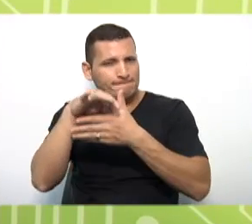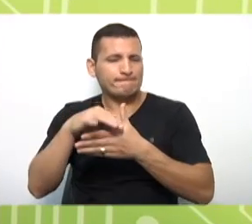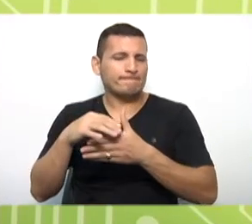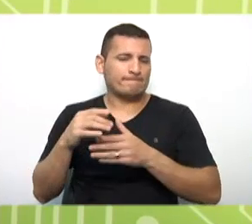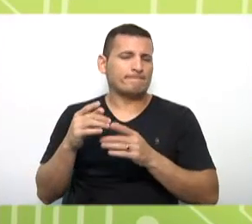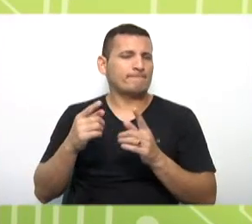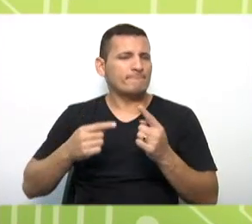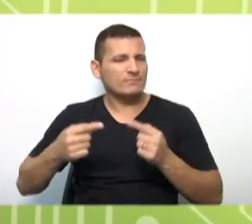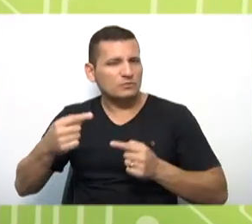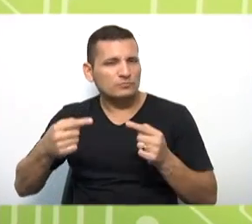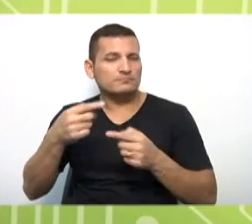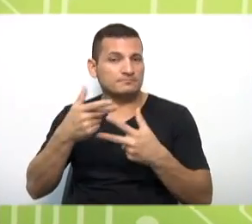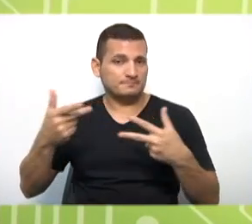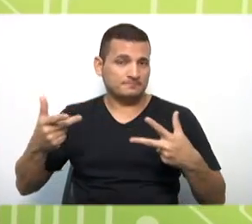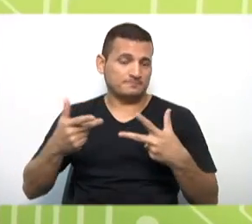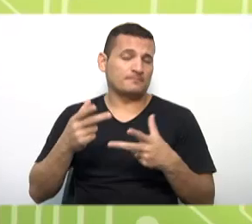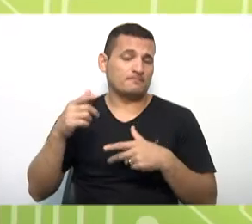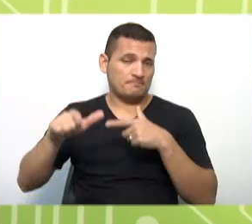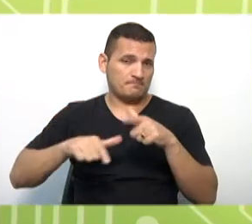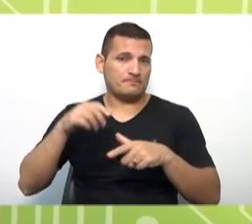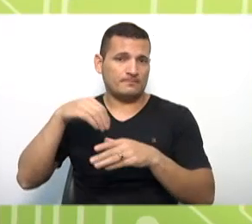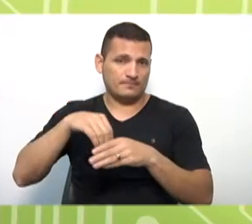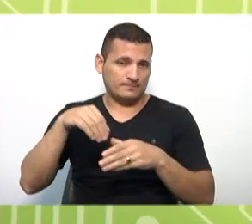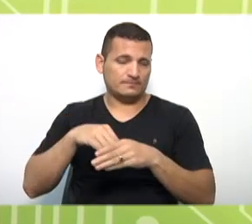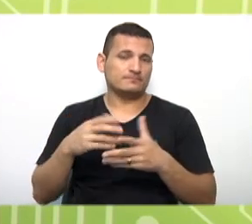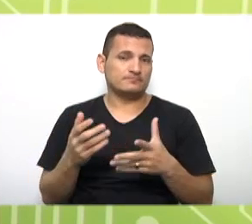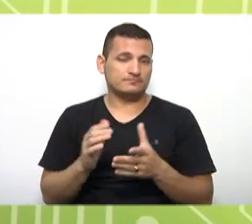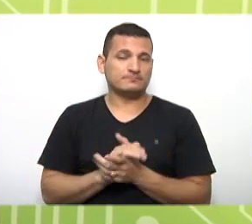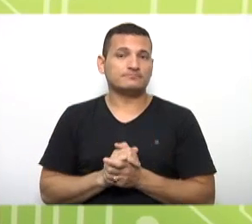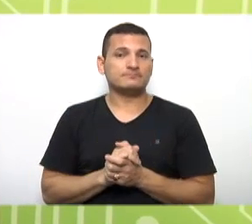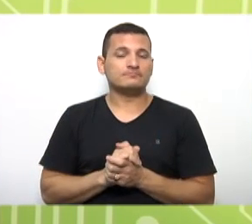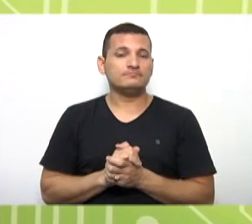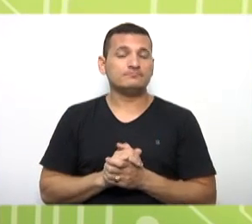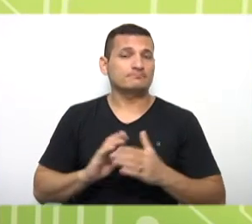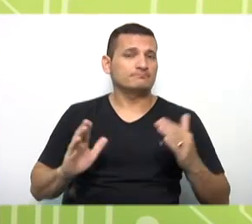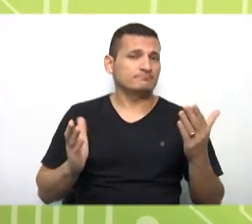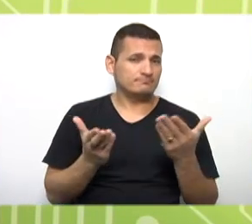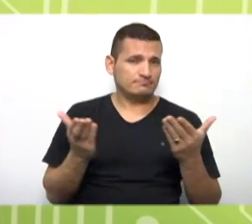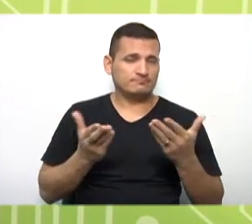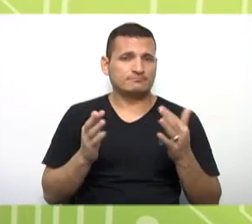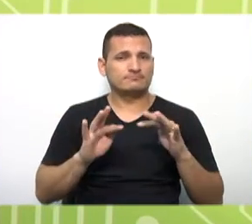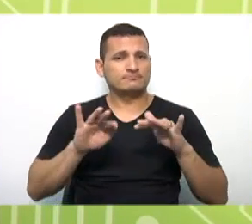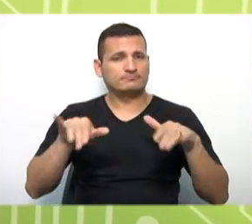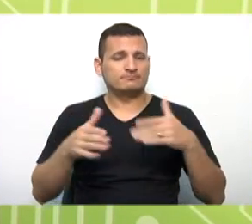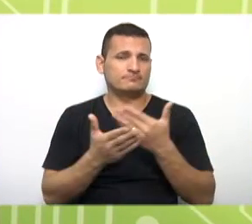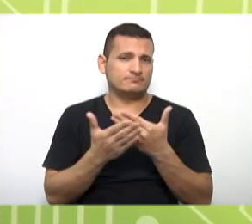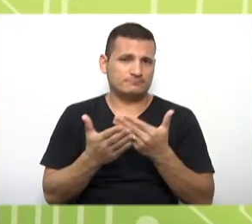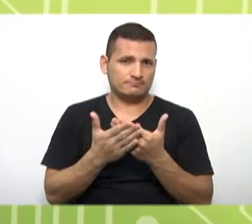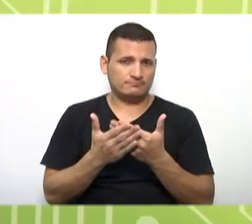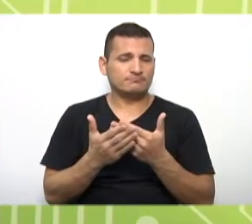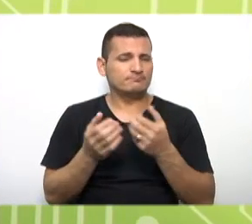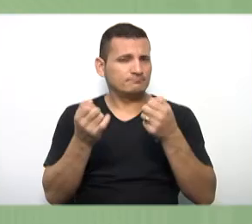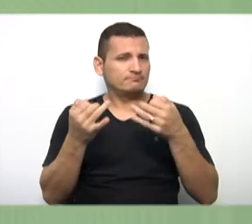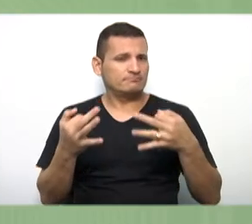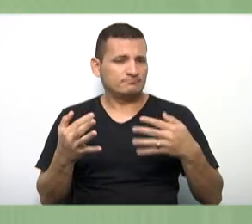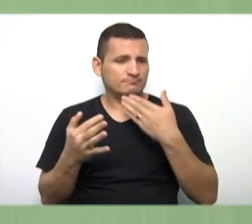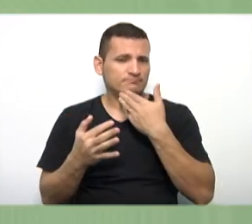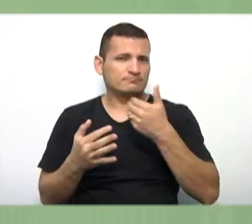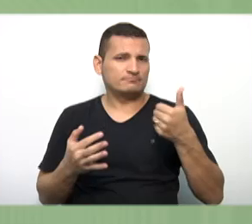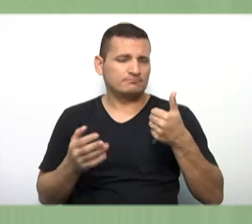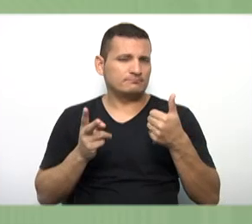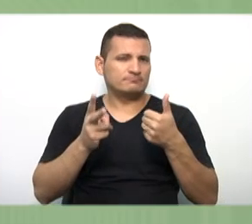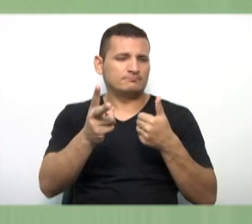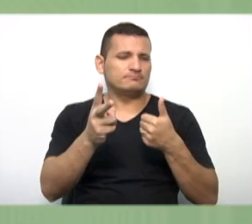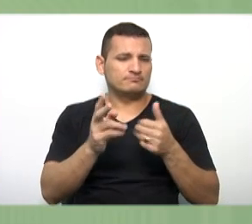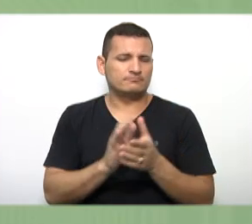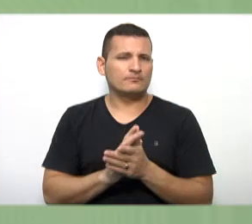da organização. E aí, para a gente, chegando ao final da nossa aula de hoje, nós vamos falar sobre melhoria contínua.